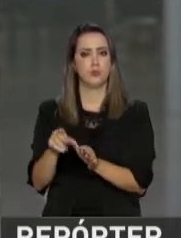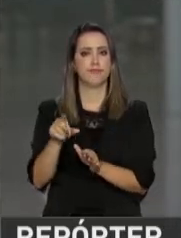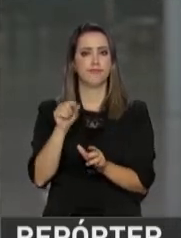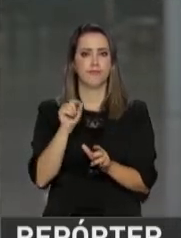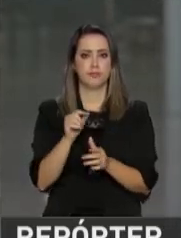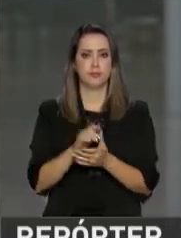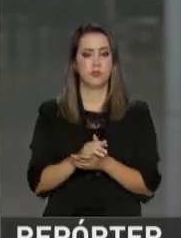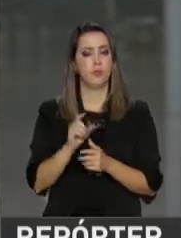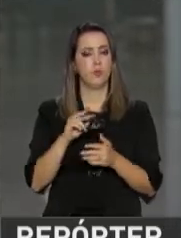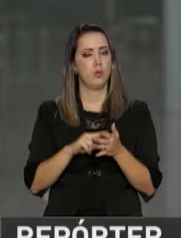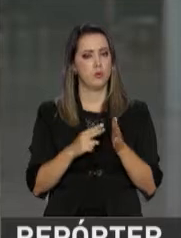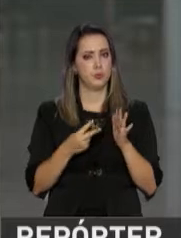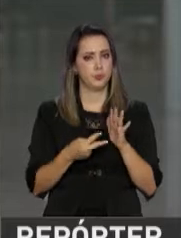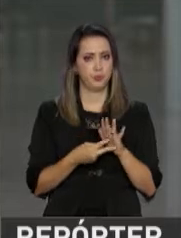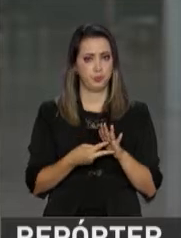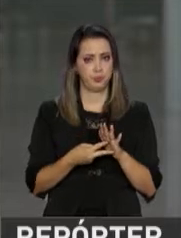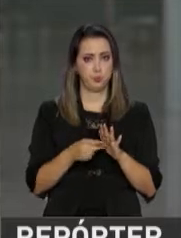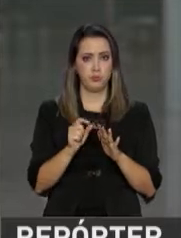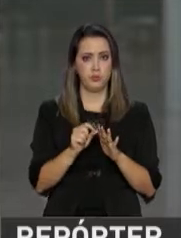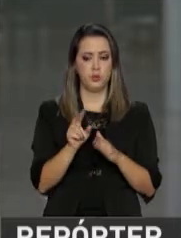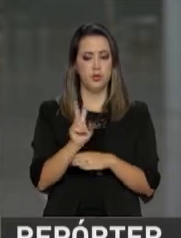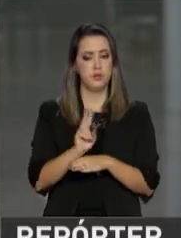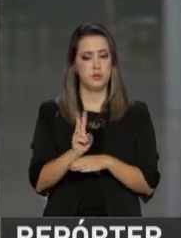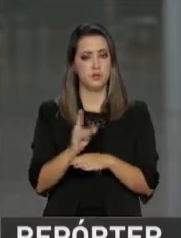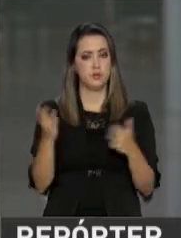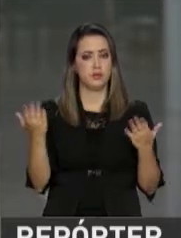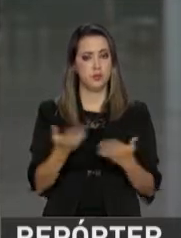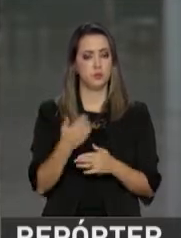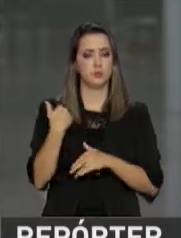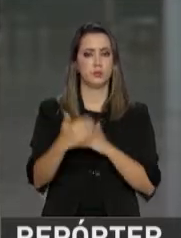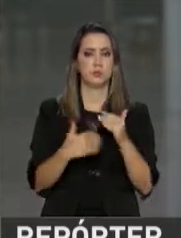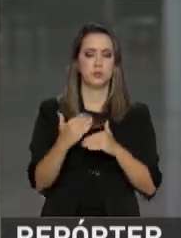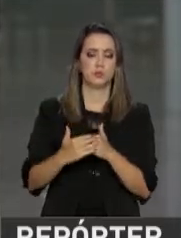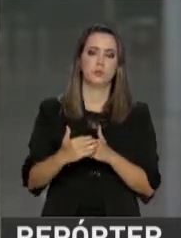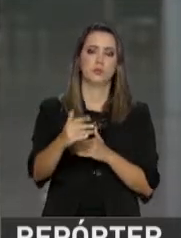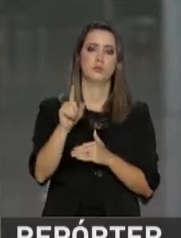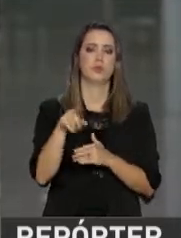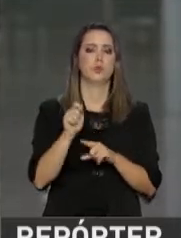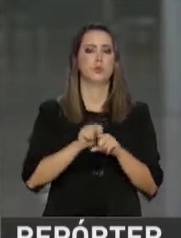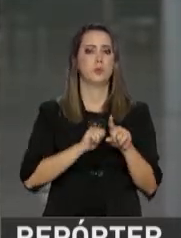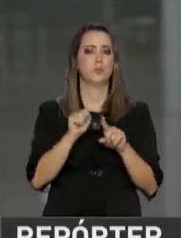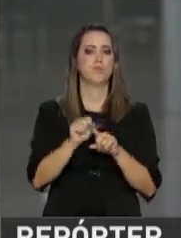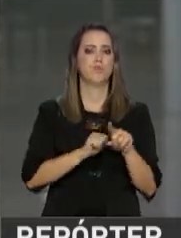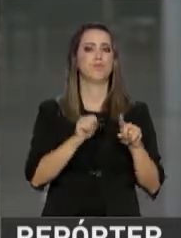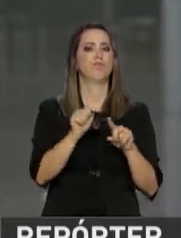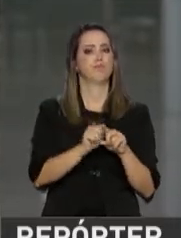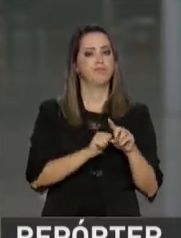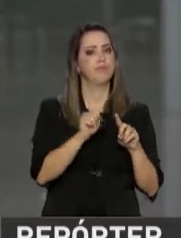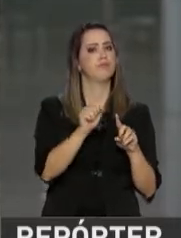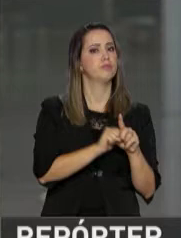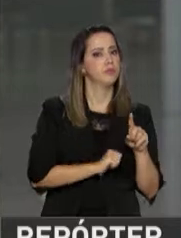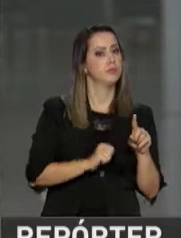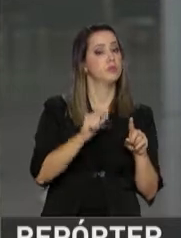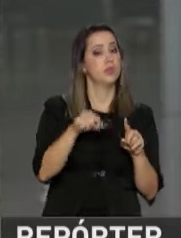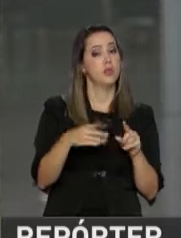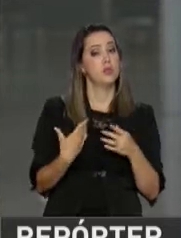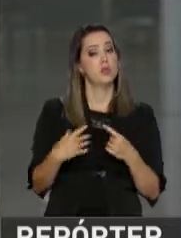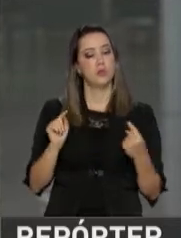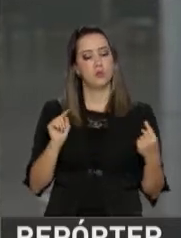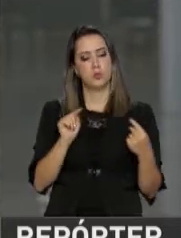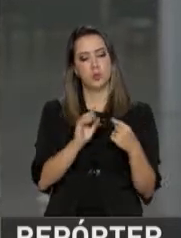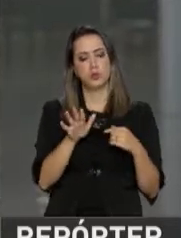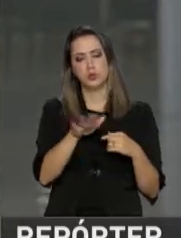elegibilidade ou seja o pente fino hoje é permanente e é mensal e isso permitiu focalizar o